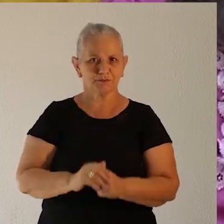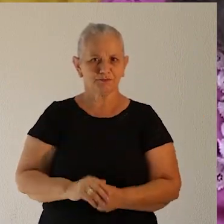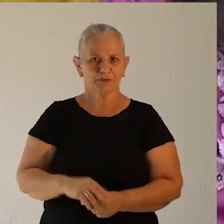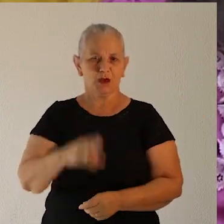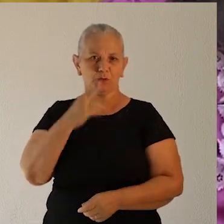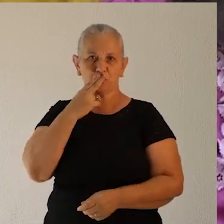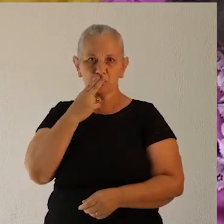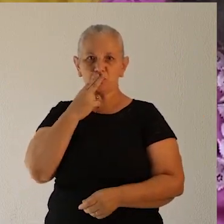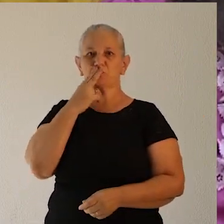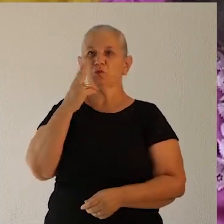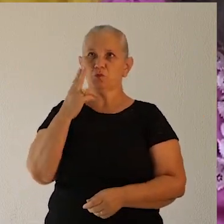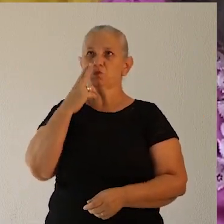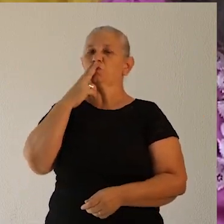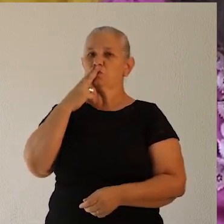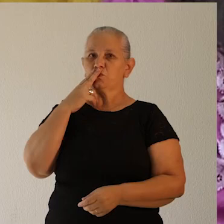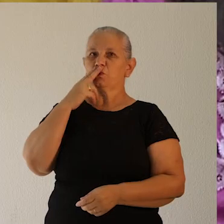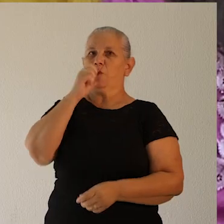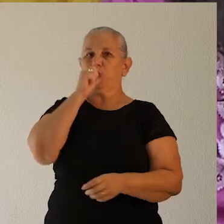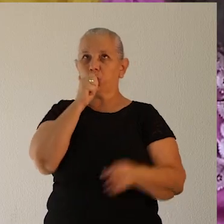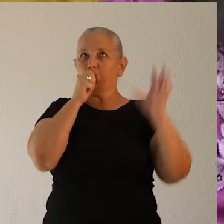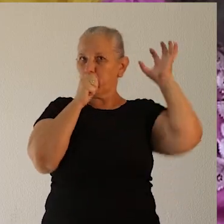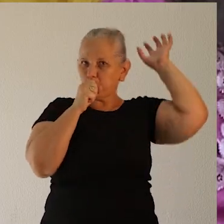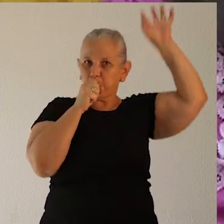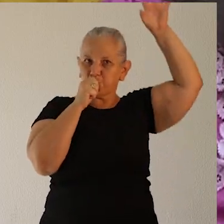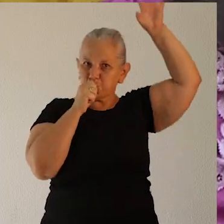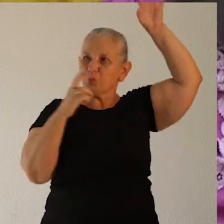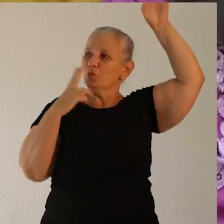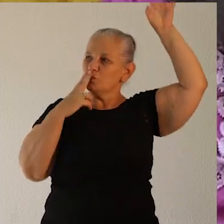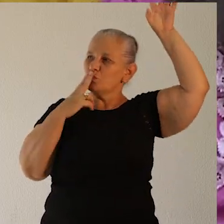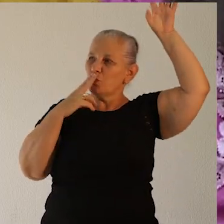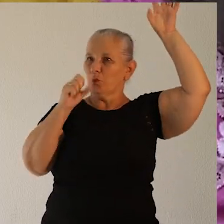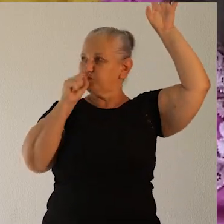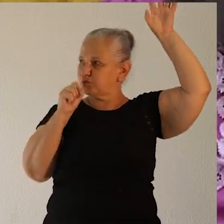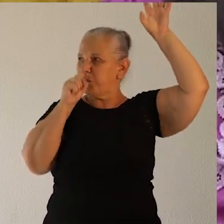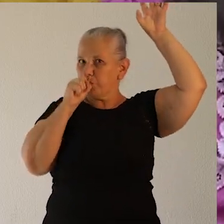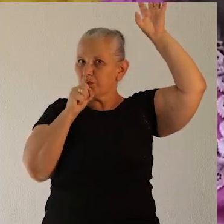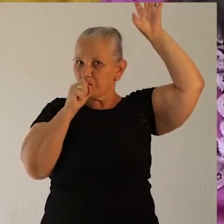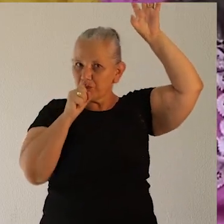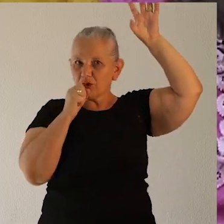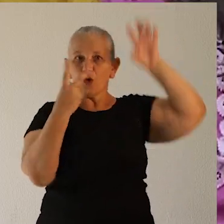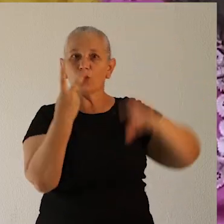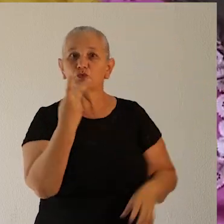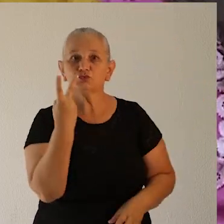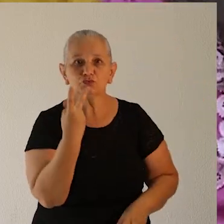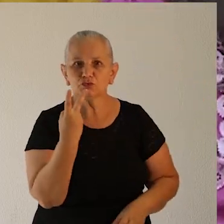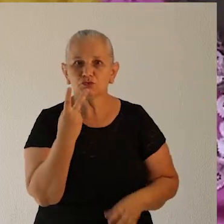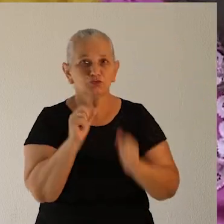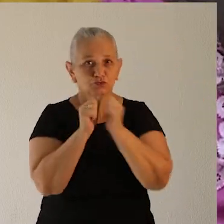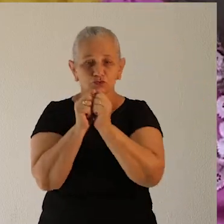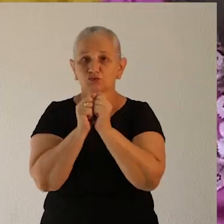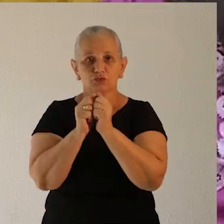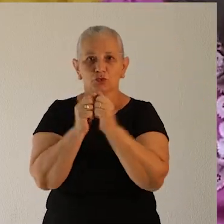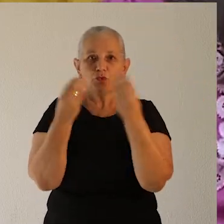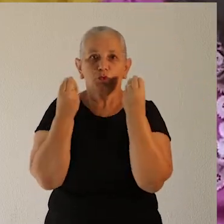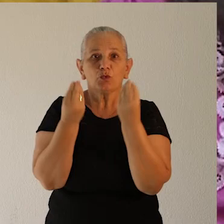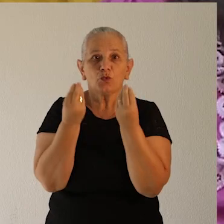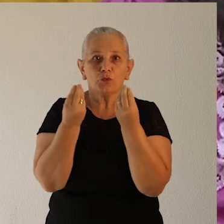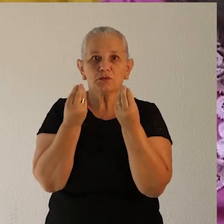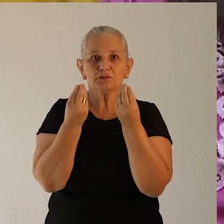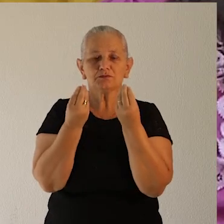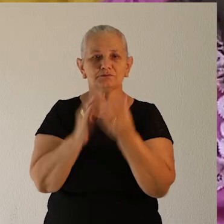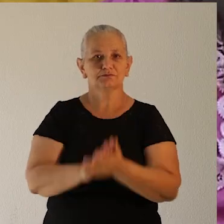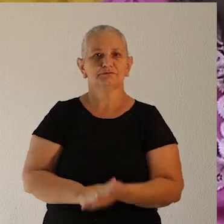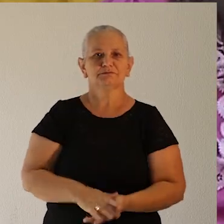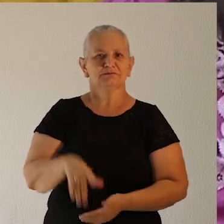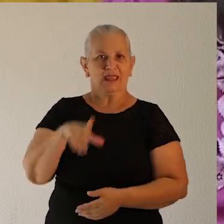ele cachimbava, ele tocava tuba, soprava, fumava cachimbo, tinha